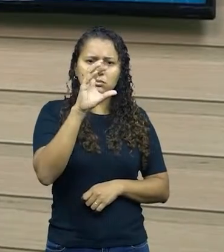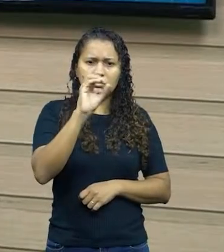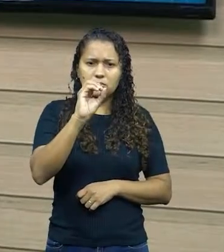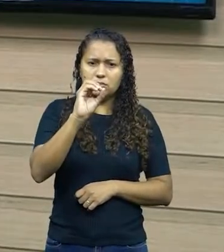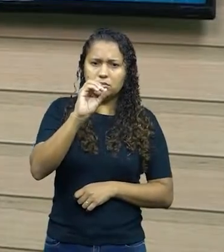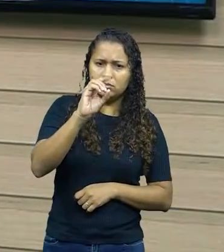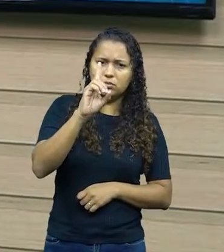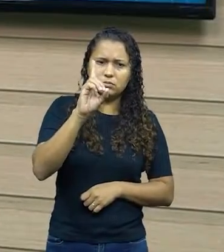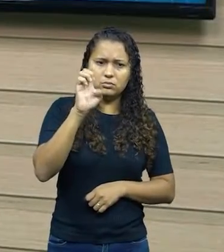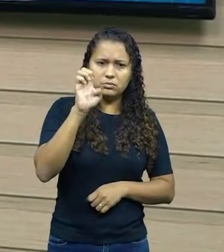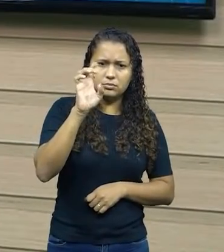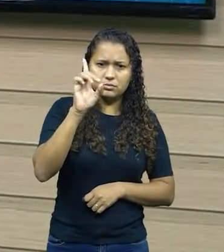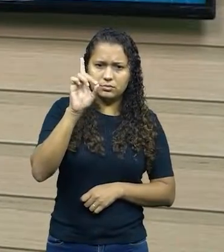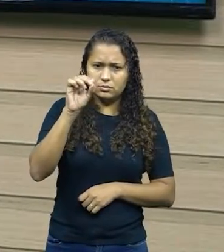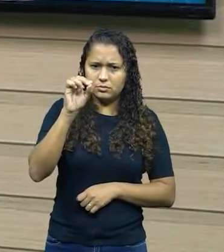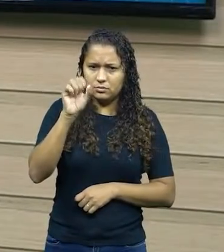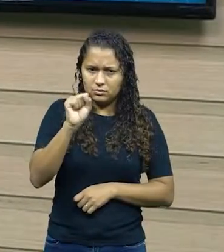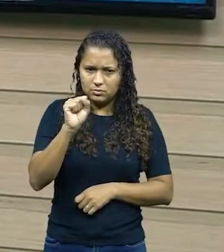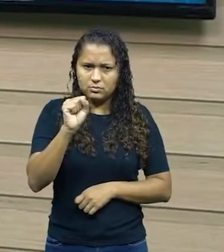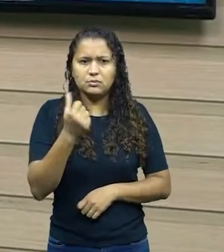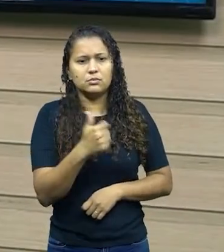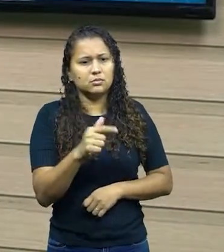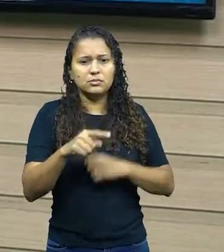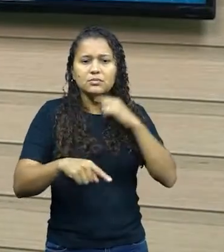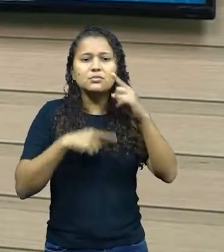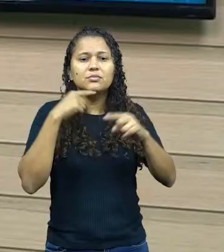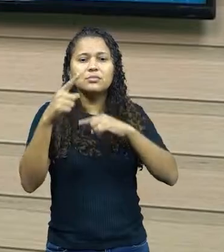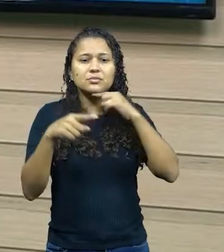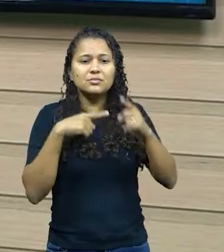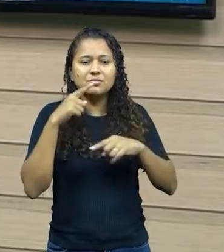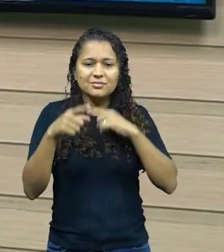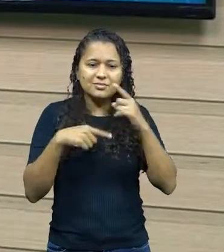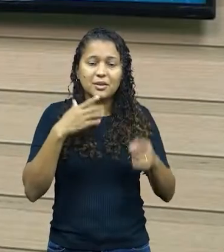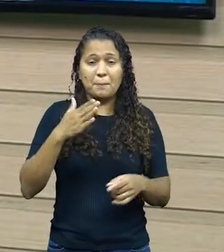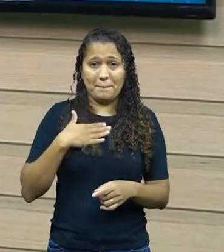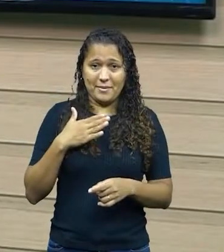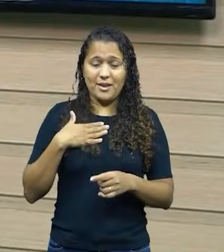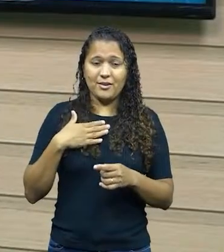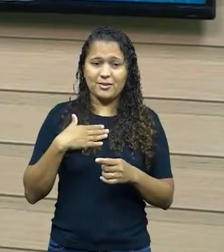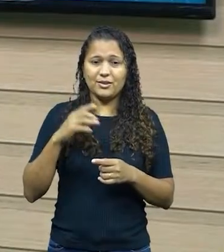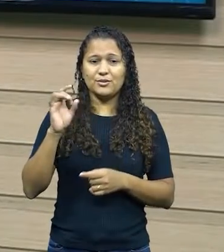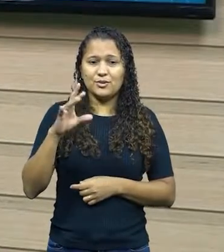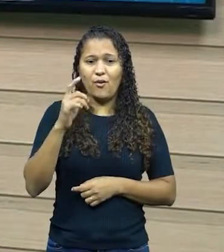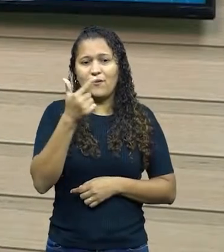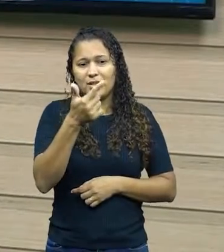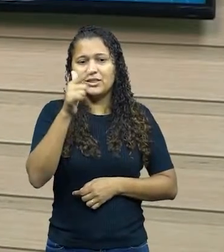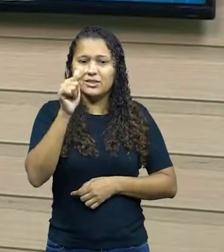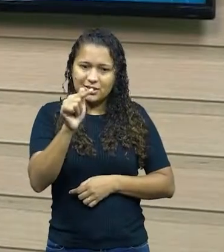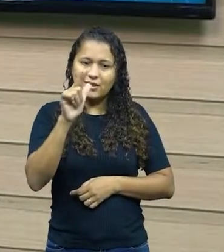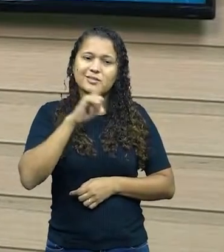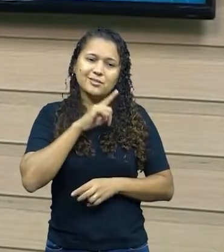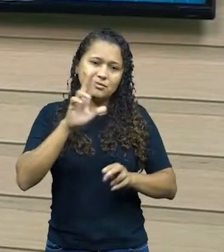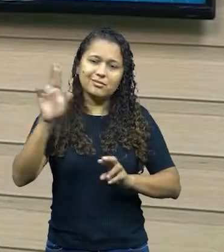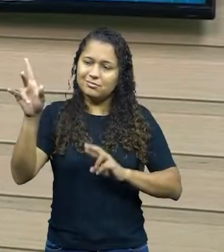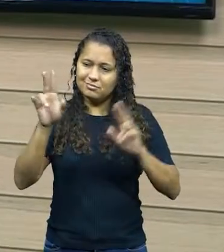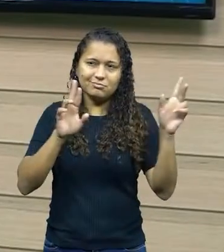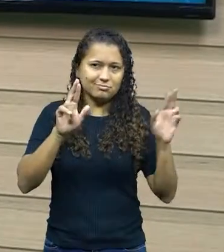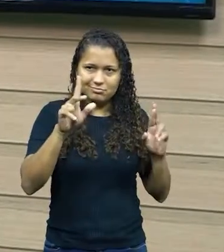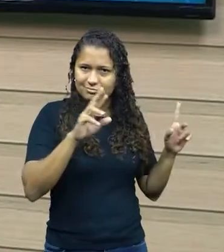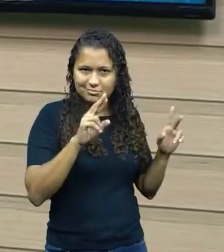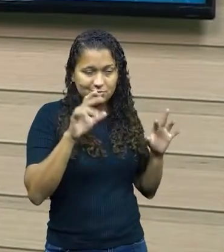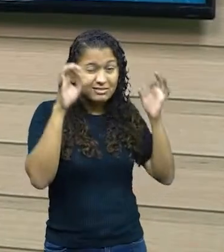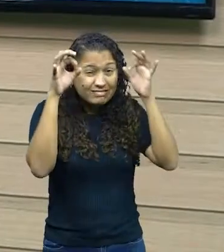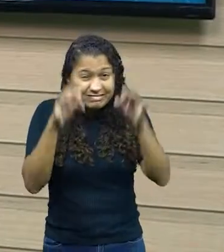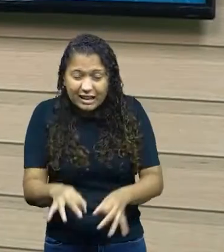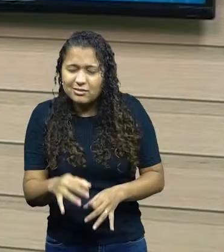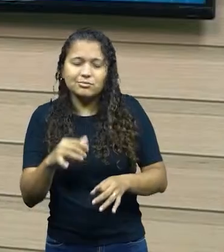dedos, né? Eu medi o meu, não deu 30 dedos, deu só 27. Então, daí você já tem noção de que não é